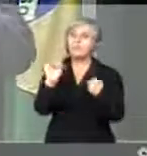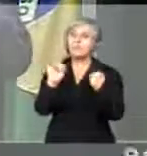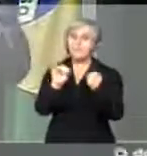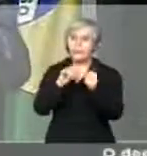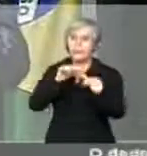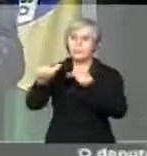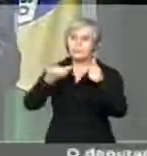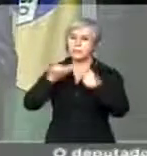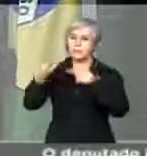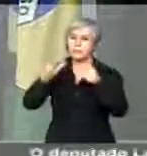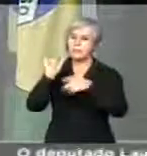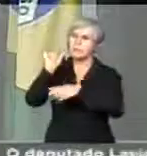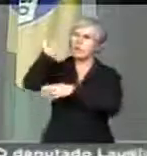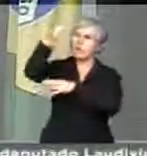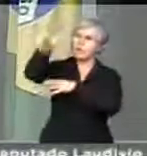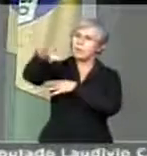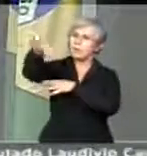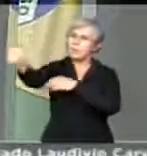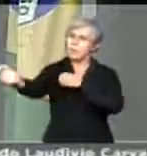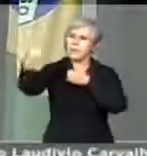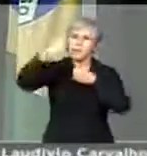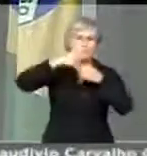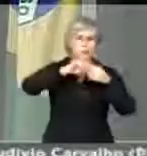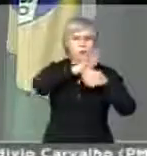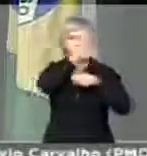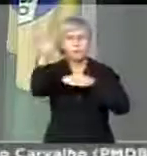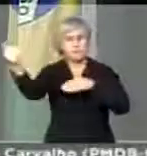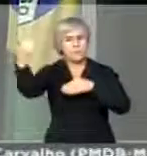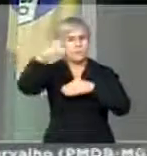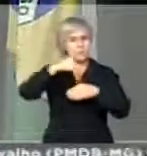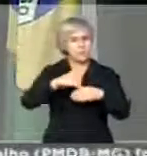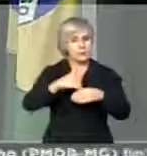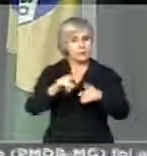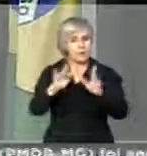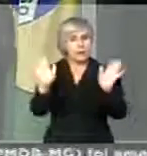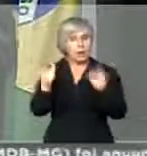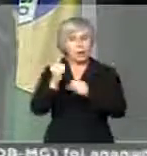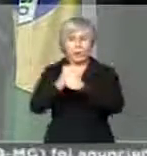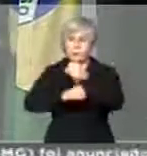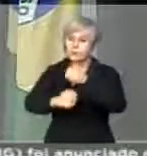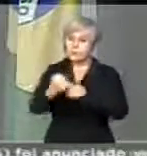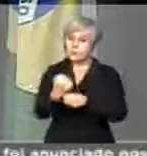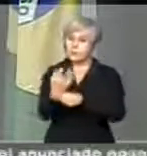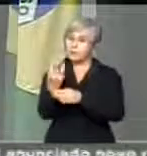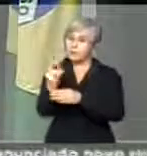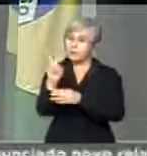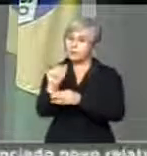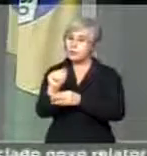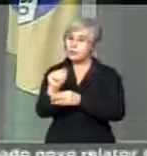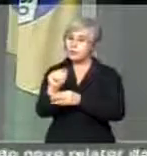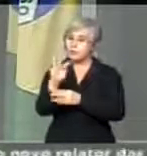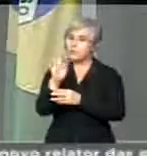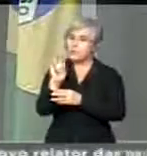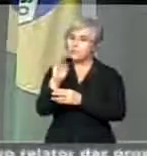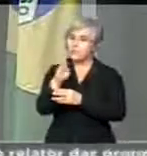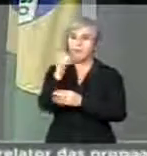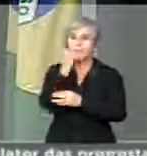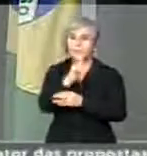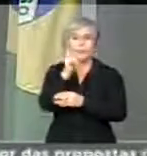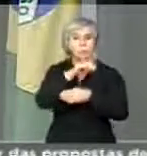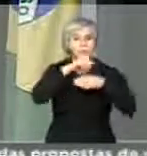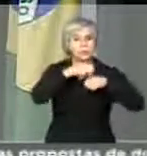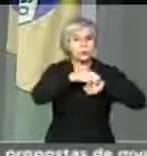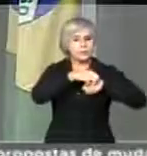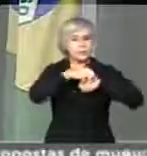trabalho com muita dedicação. Ocorre que no ano passado, muitas vezes, a Força Aérea não conseguiu